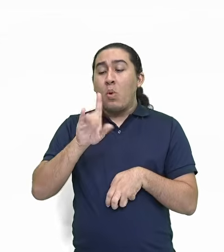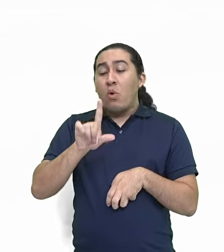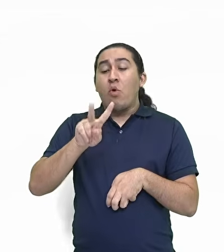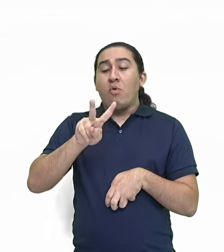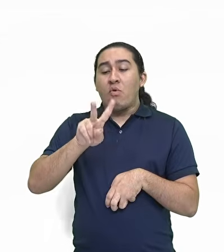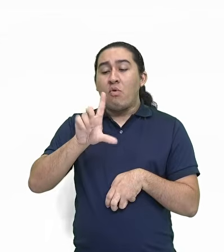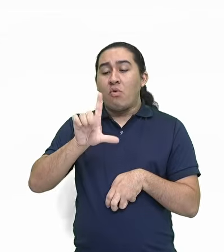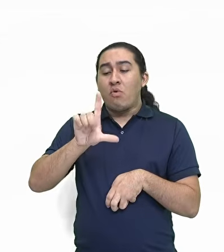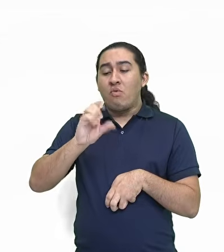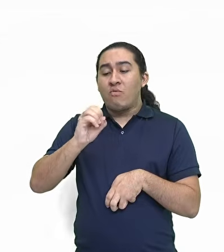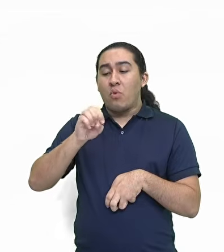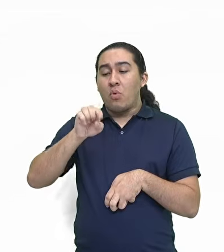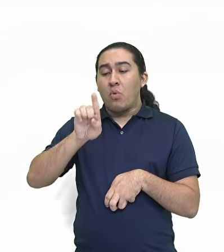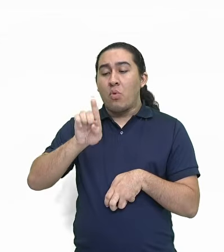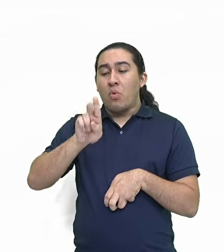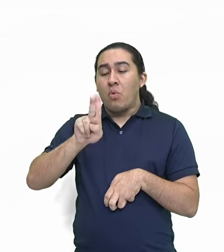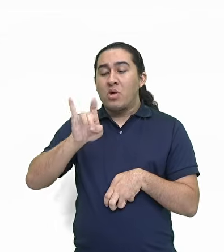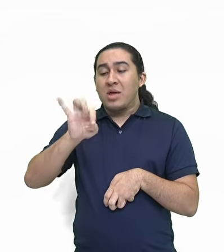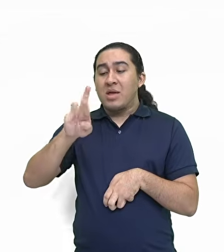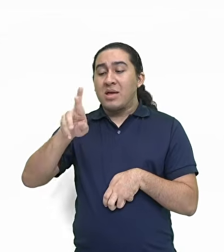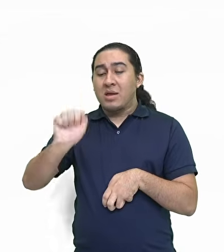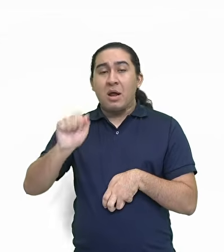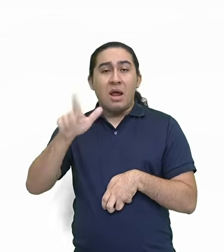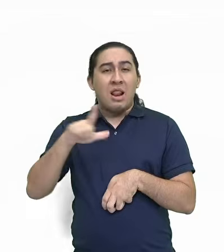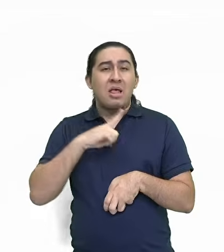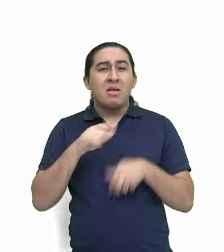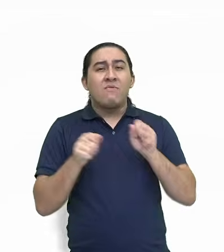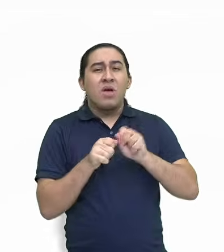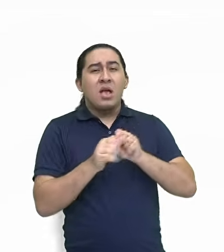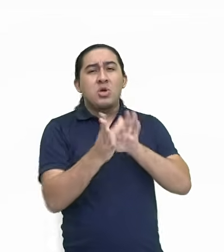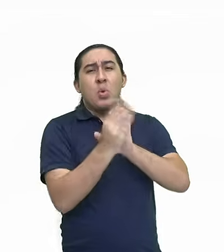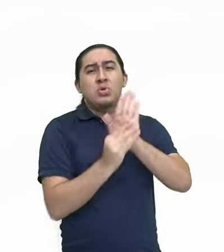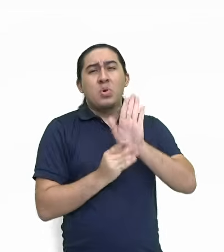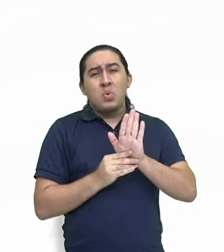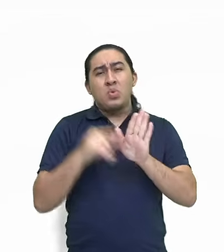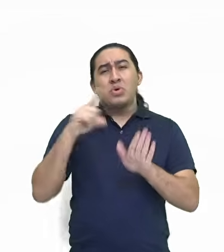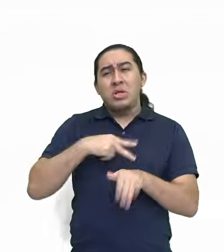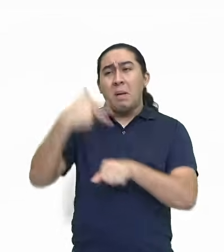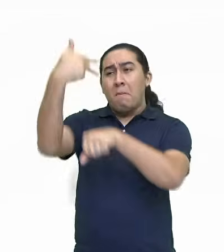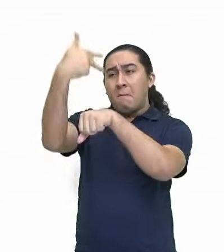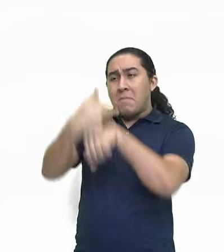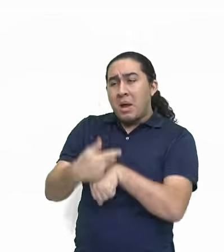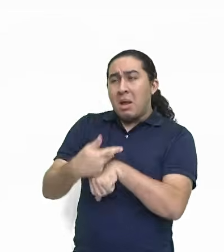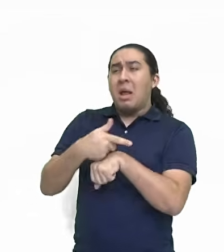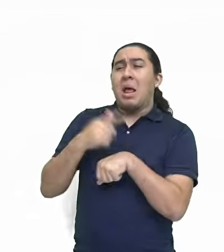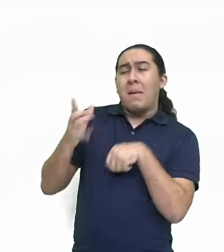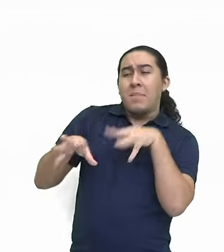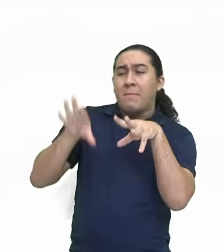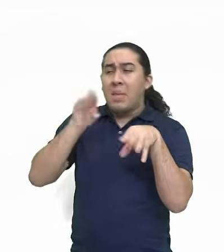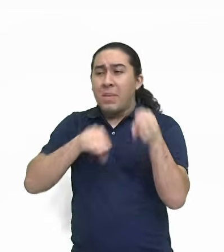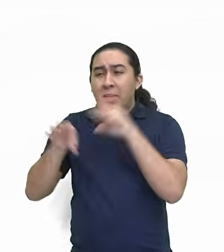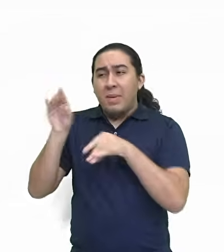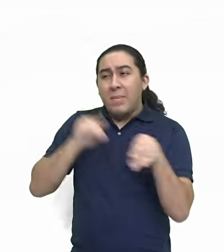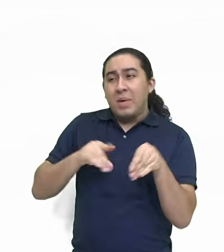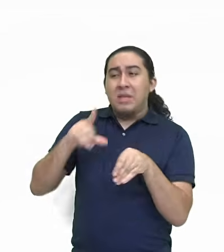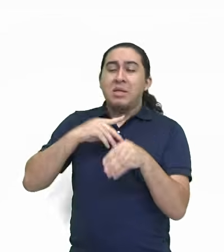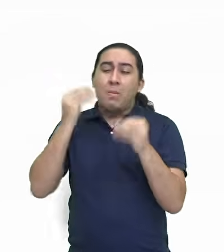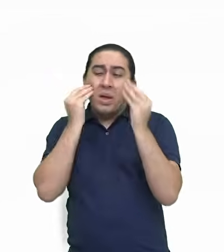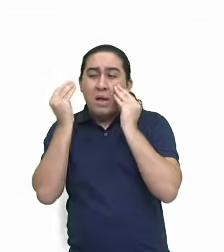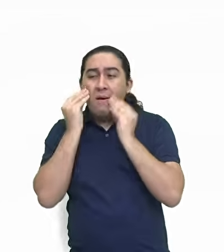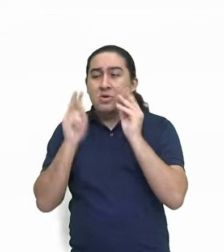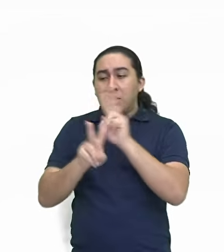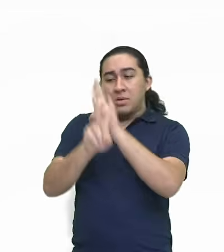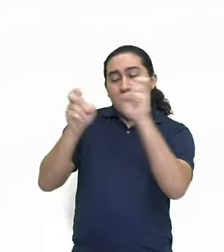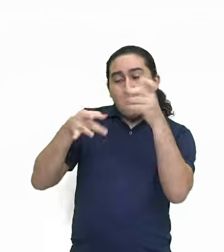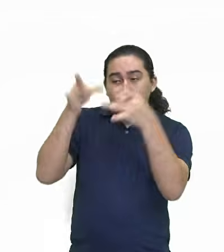vlogueira. E aí ela faz ali a produção de conteúdo, fala sobre maquiagem e tudo mais. Então, o que são os vlogs?